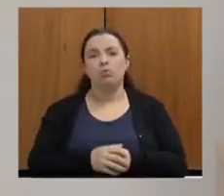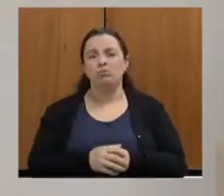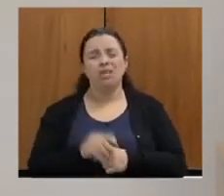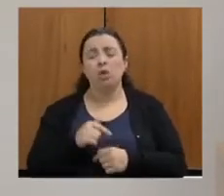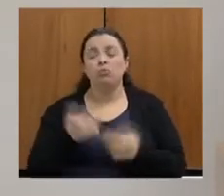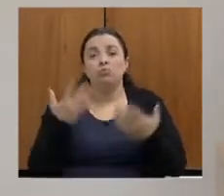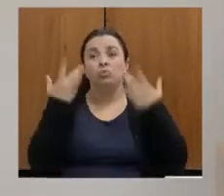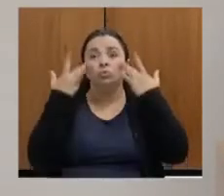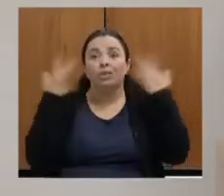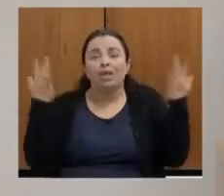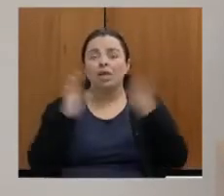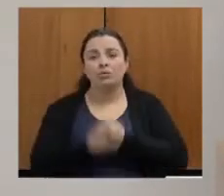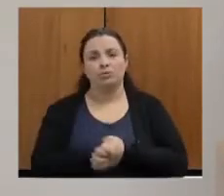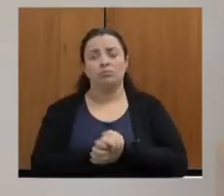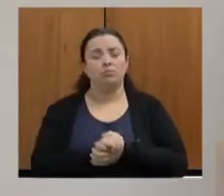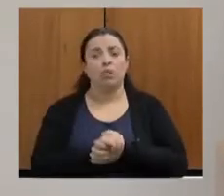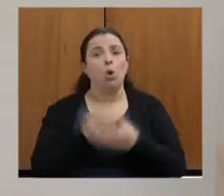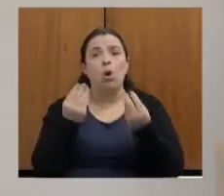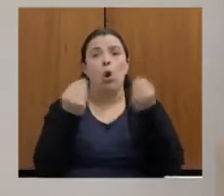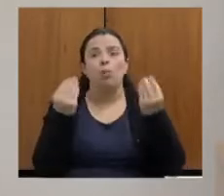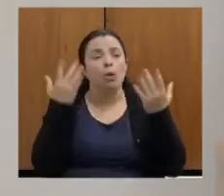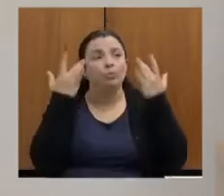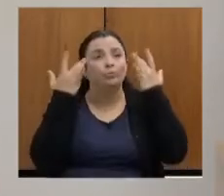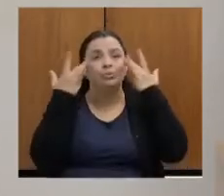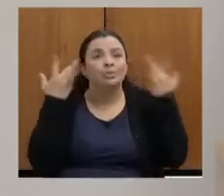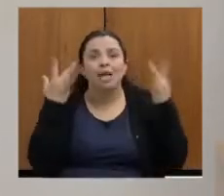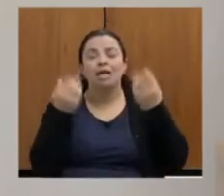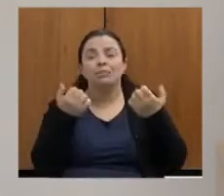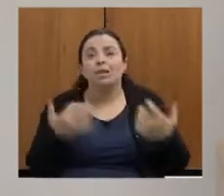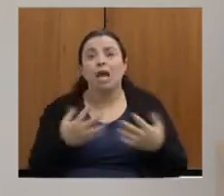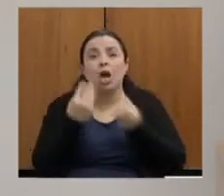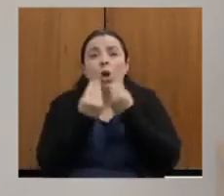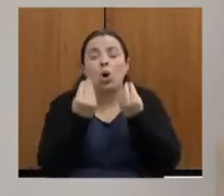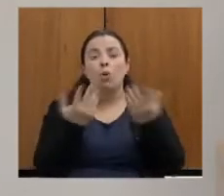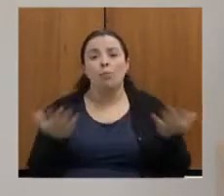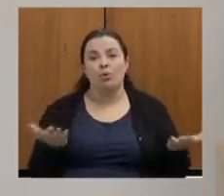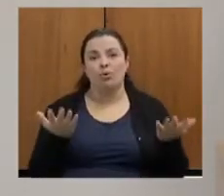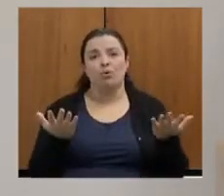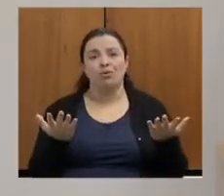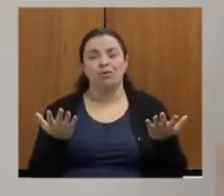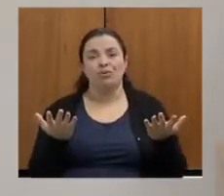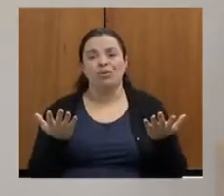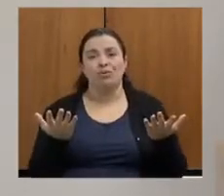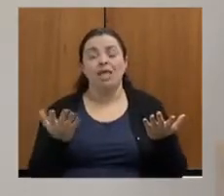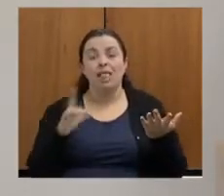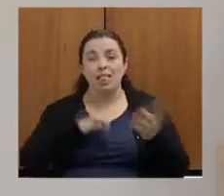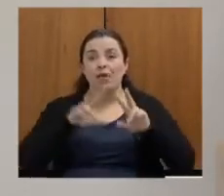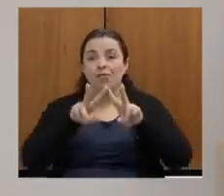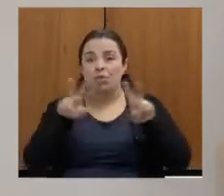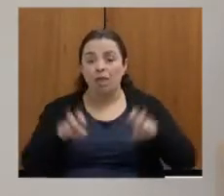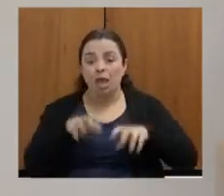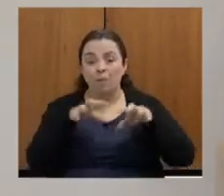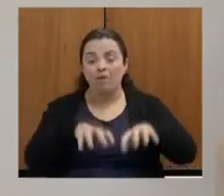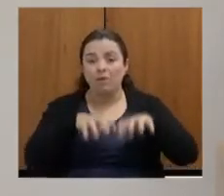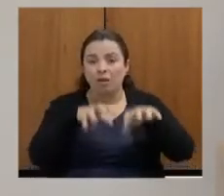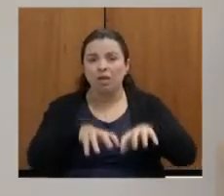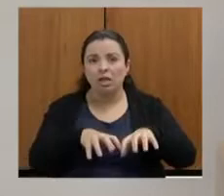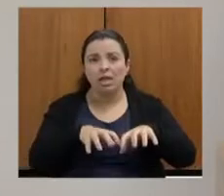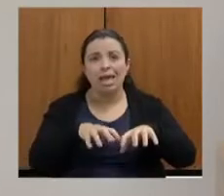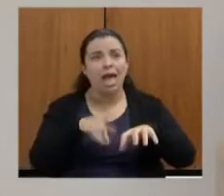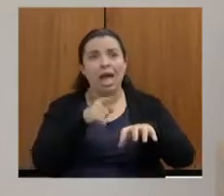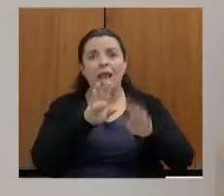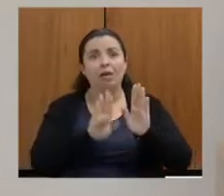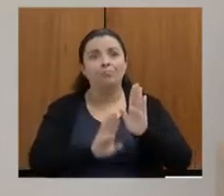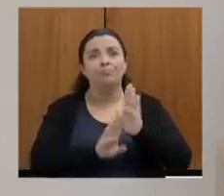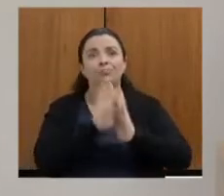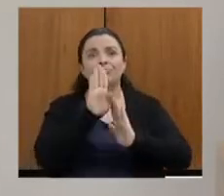que atende os interesses das mineradoras avançou tanto no último período em Minas Gerais para para ser